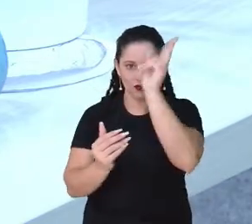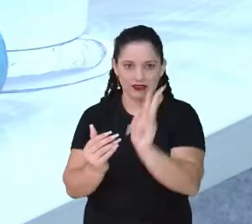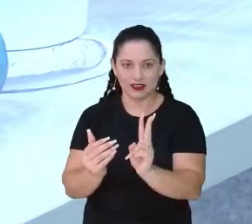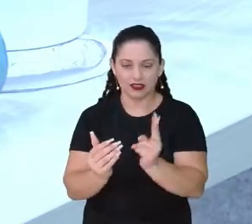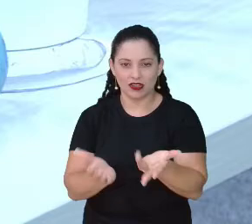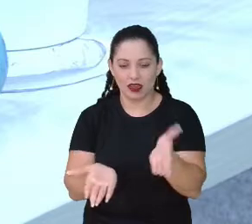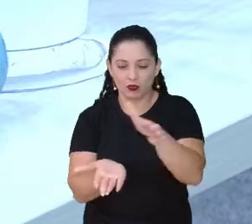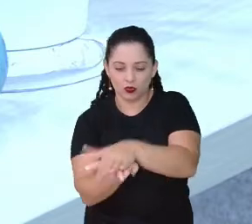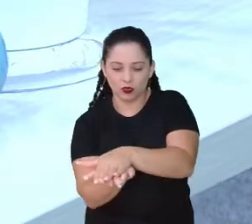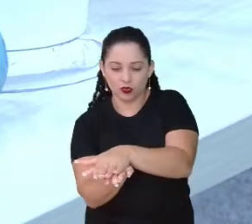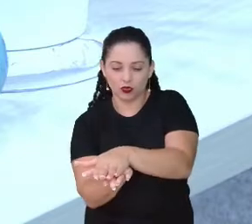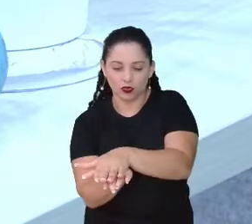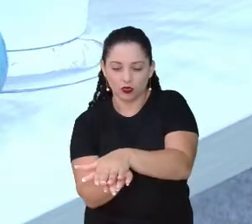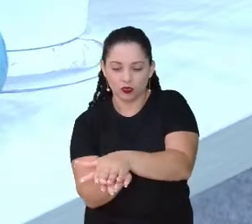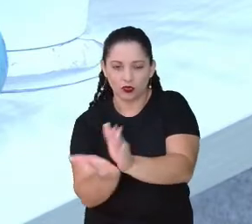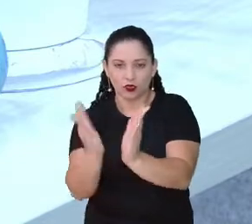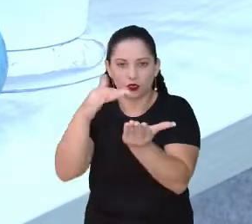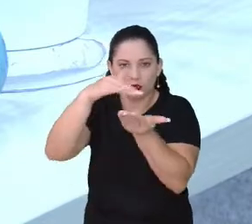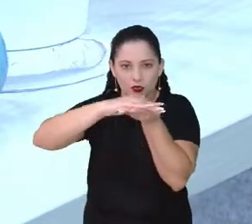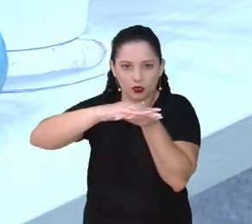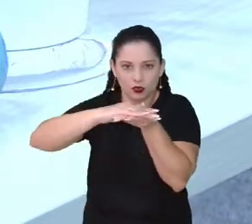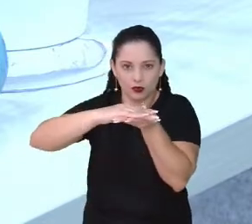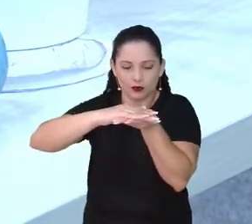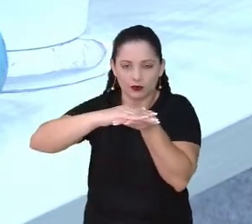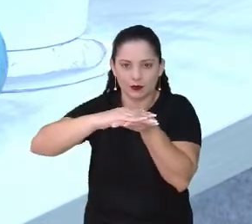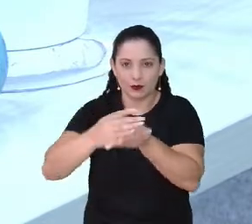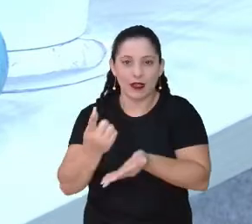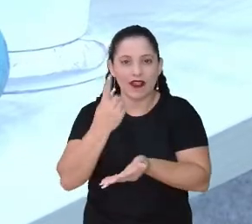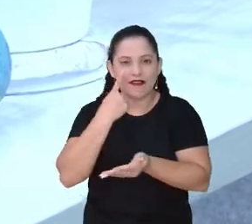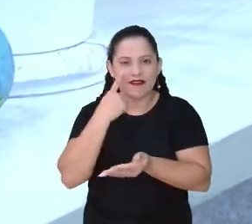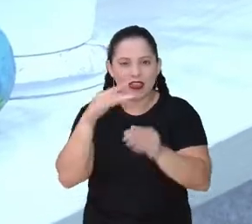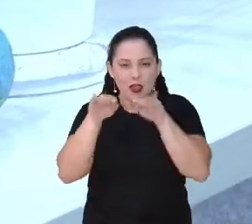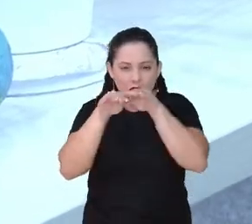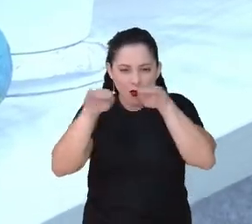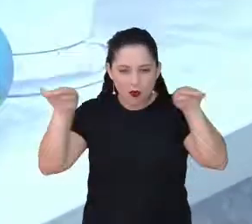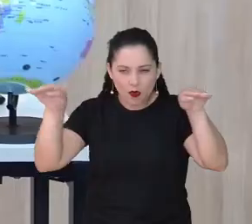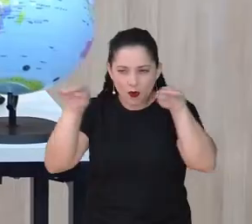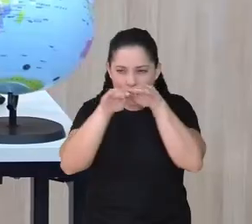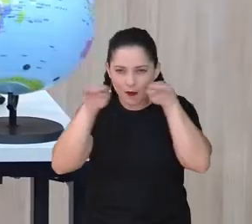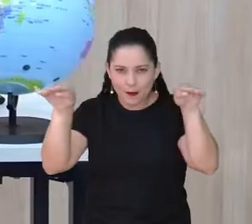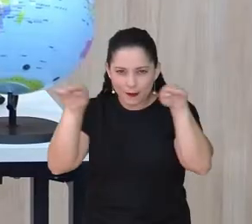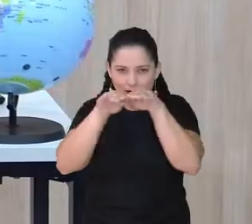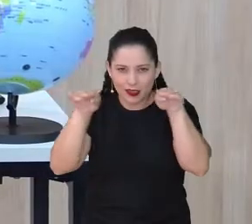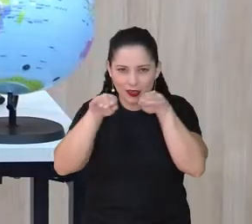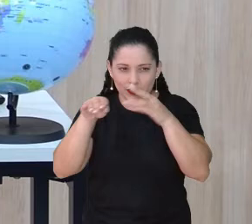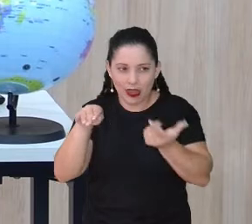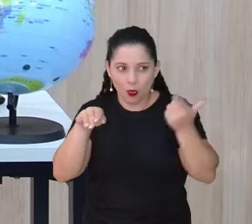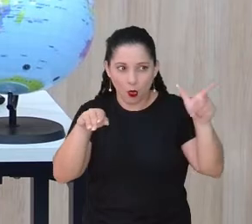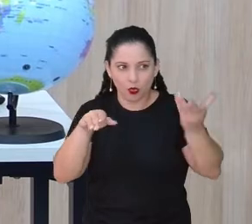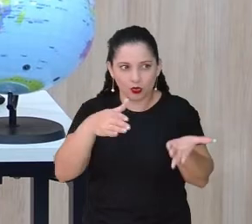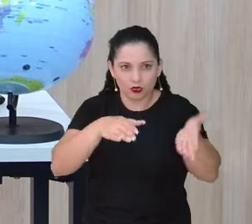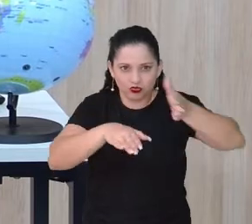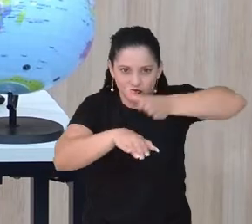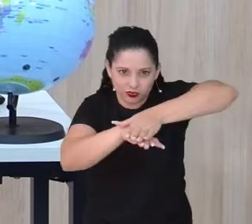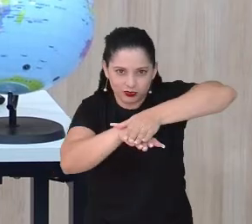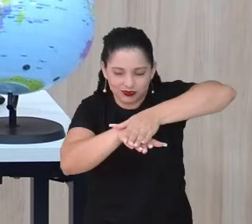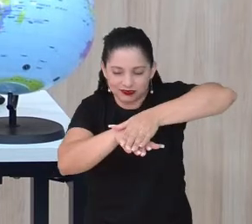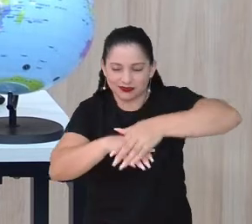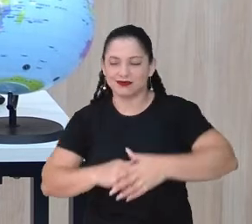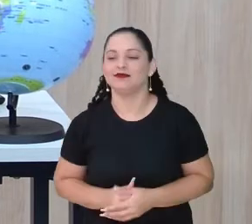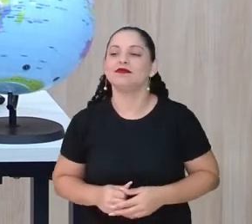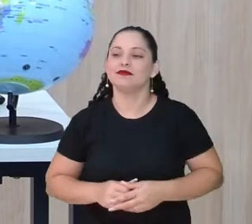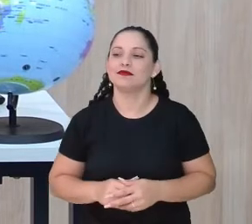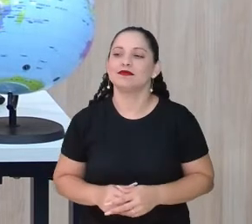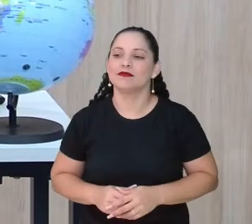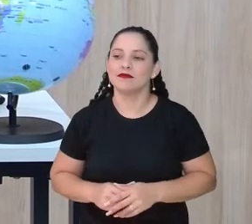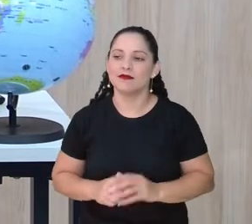vezes. Para quê, professora? Para eu poder ver o meio, quando eu for colocar a outra figura. Depois,